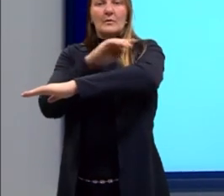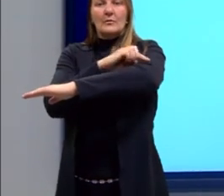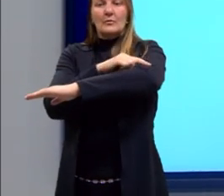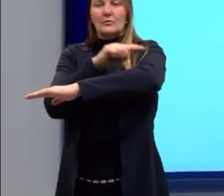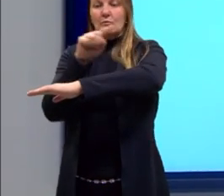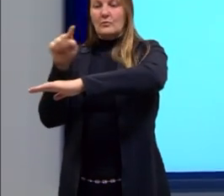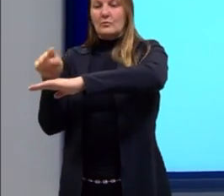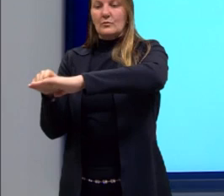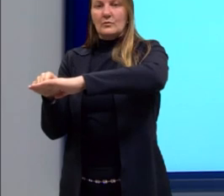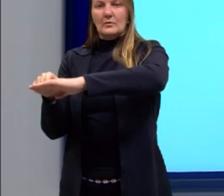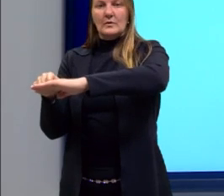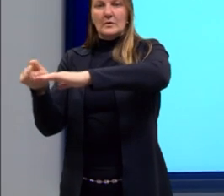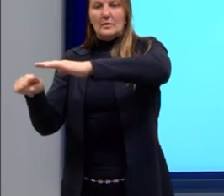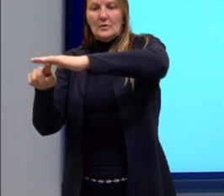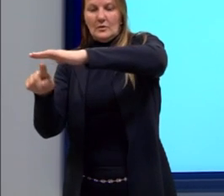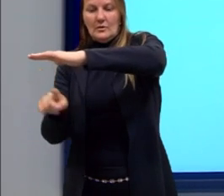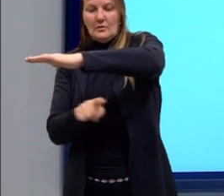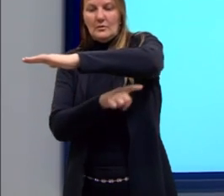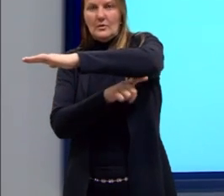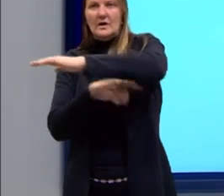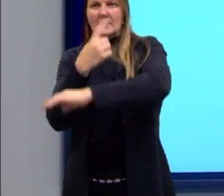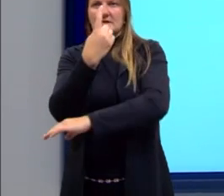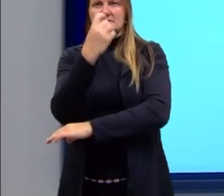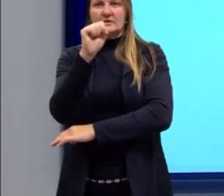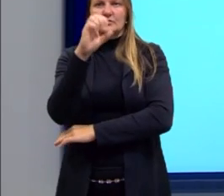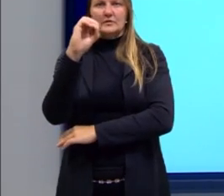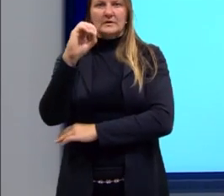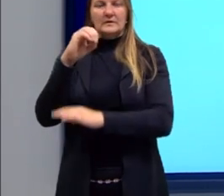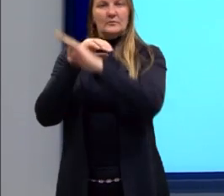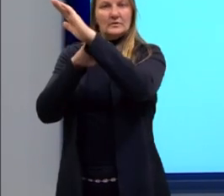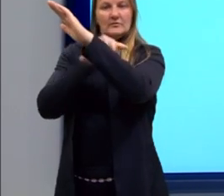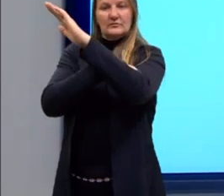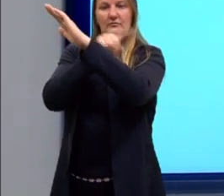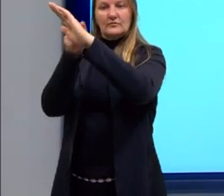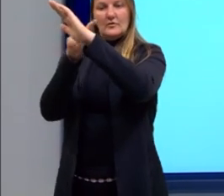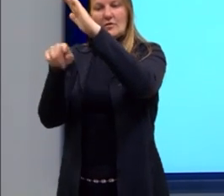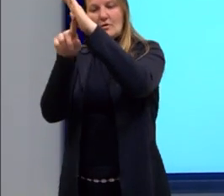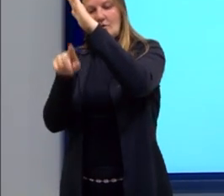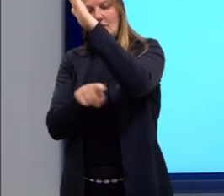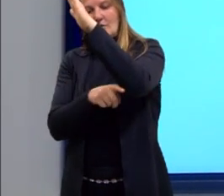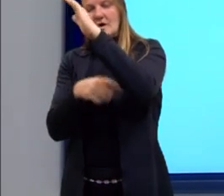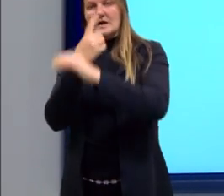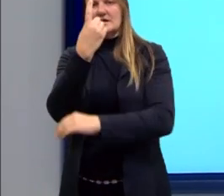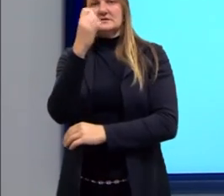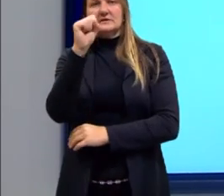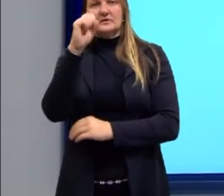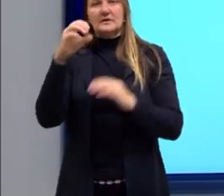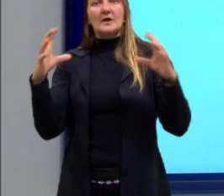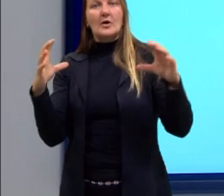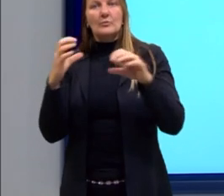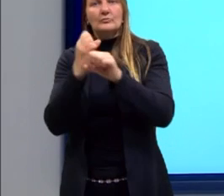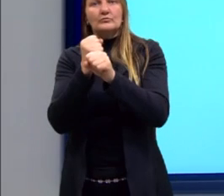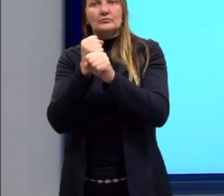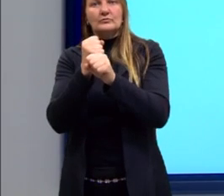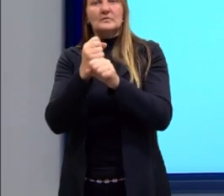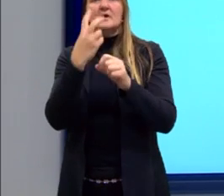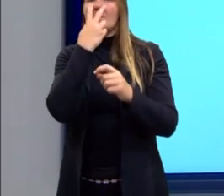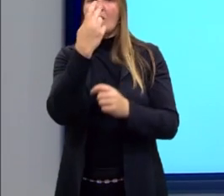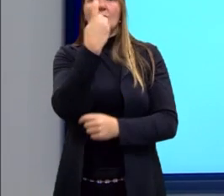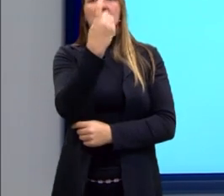Beta mais esperta = 180 graus a definição então de suplementares né a soma